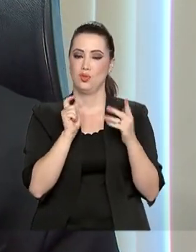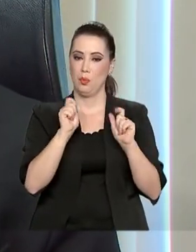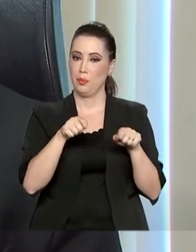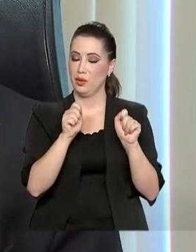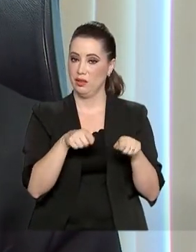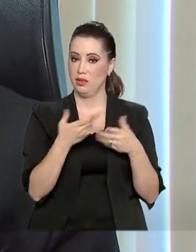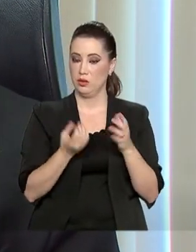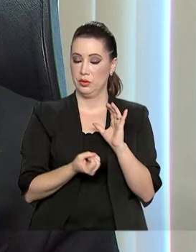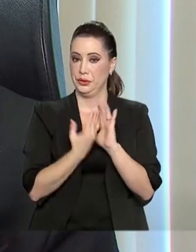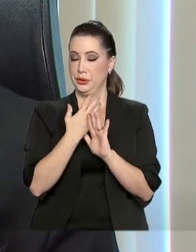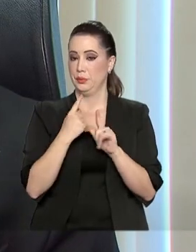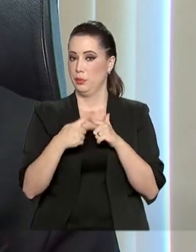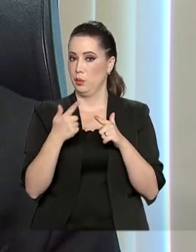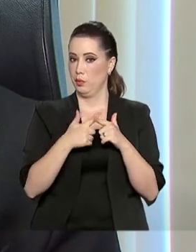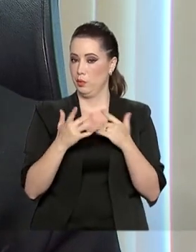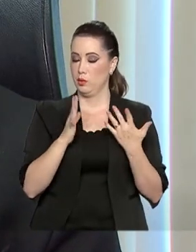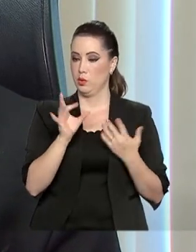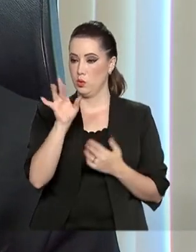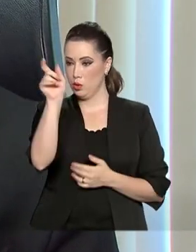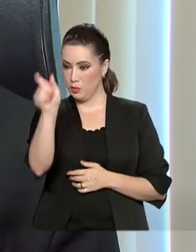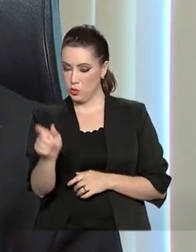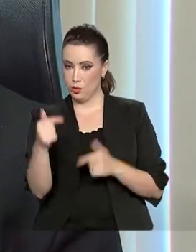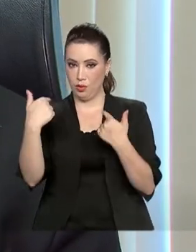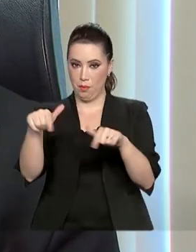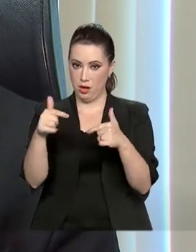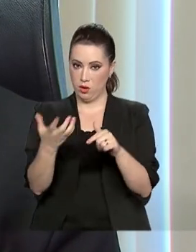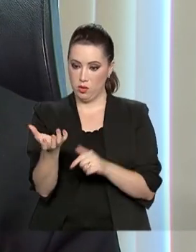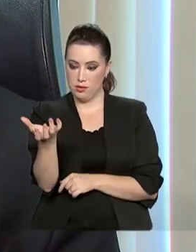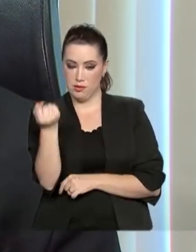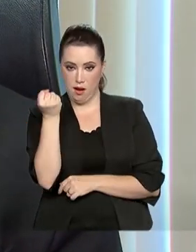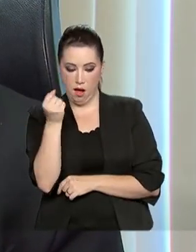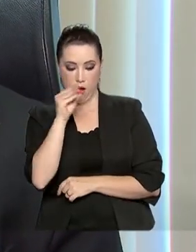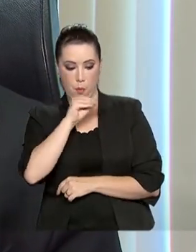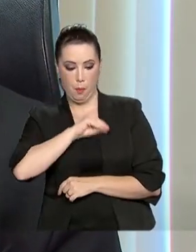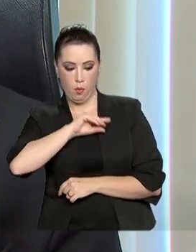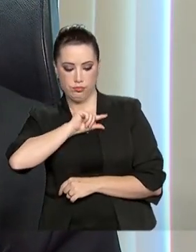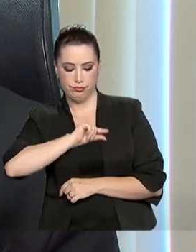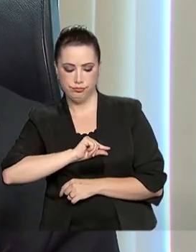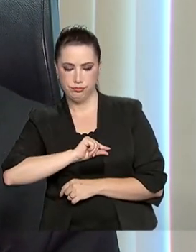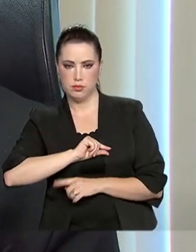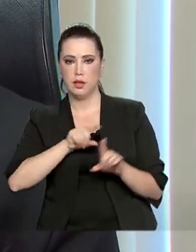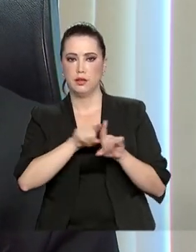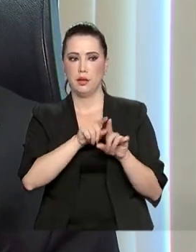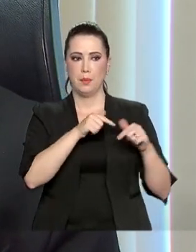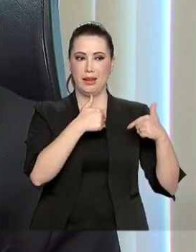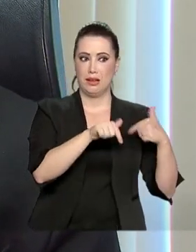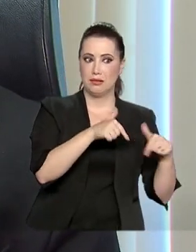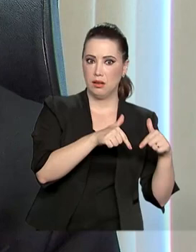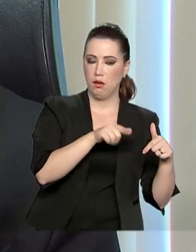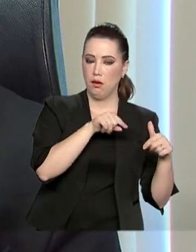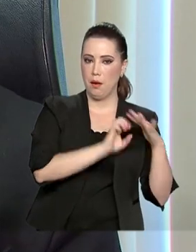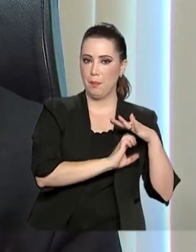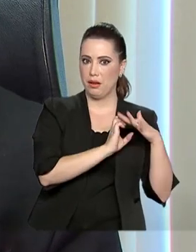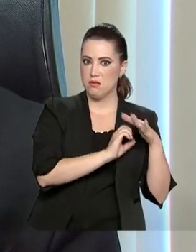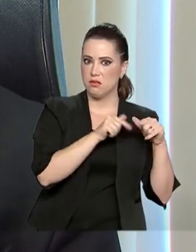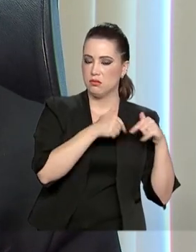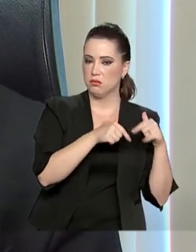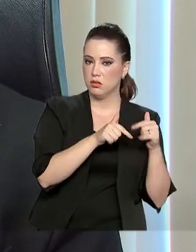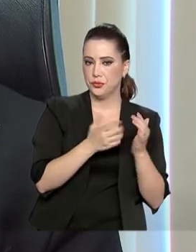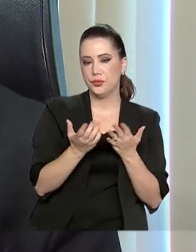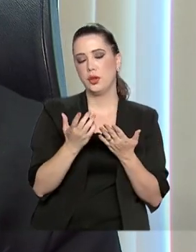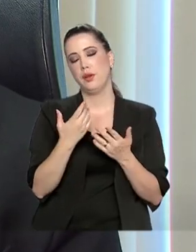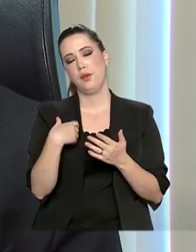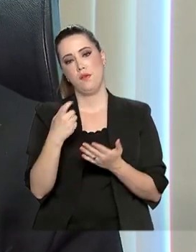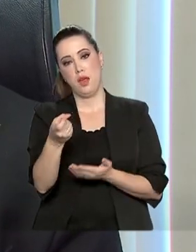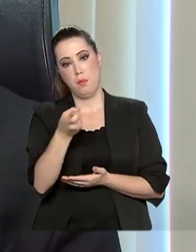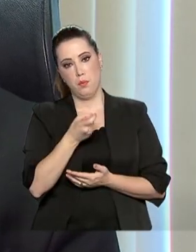poderão criar um problema não só para o trabalhador, que vai receber um salário a menor, como também para o empregador, que vai deixar de recolher os